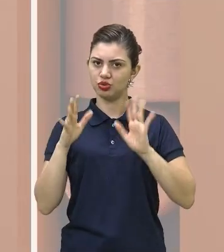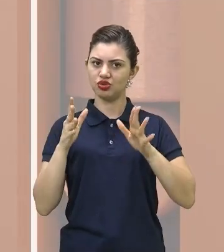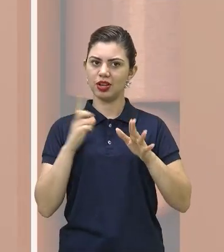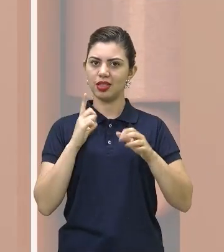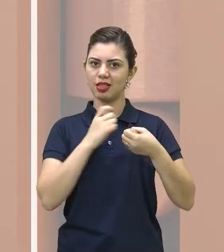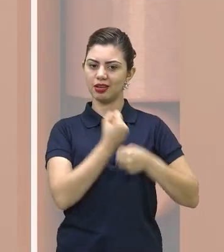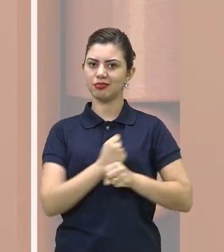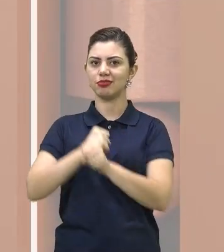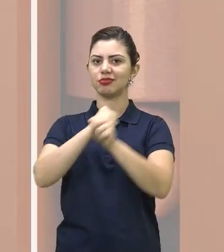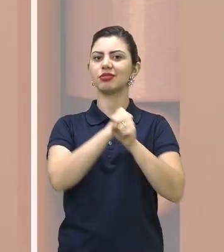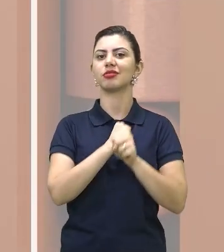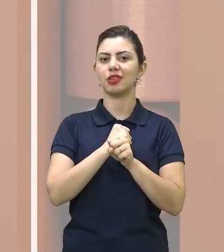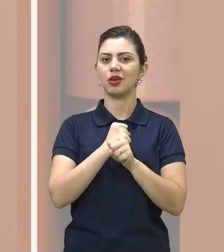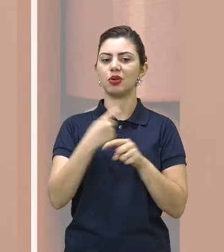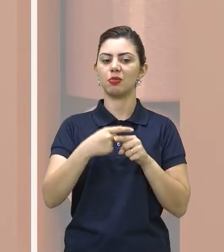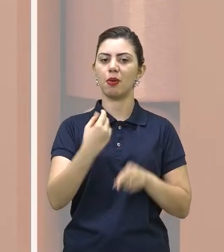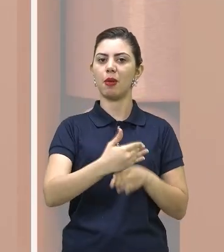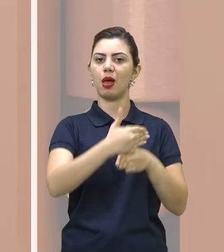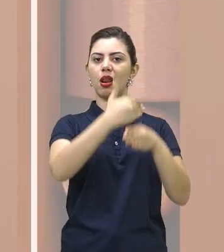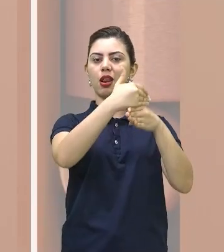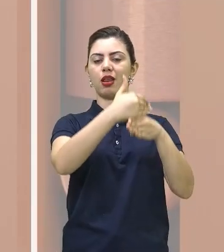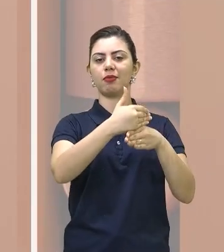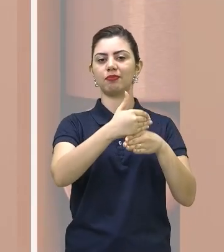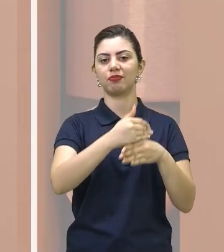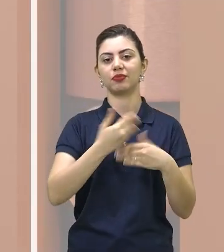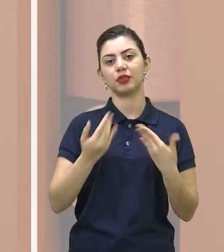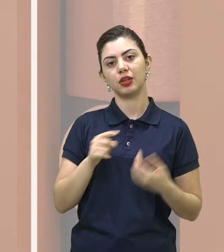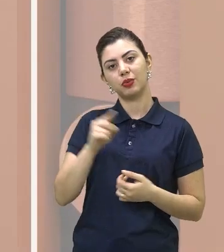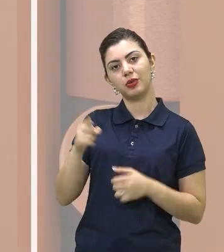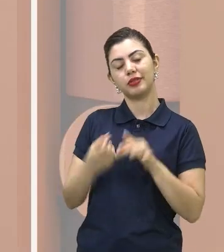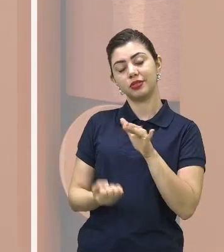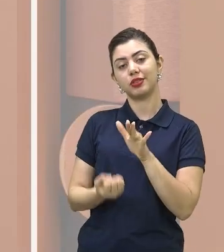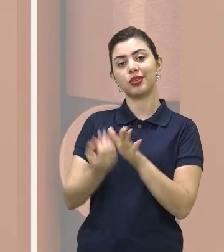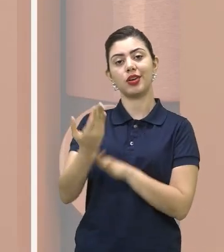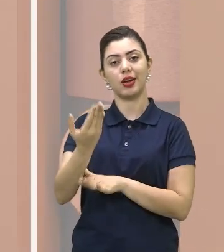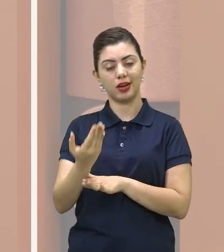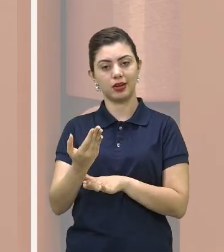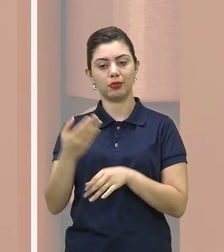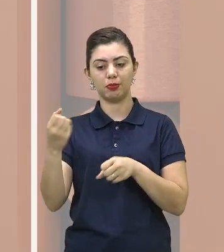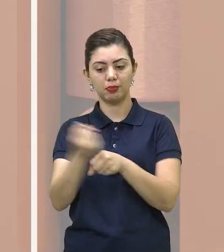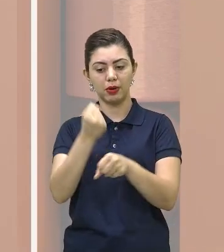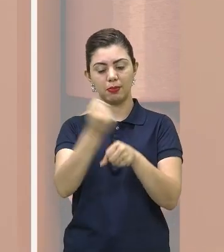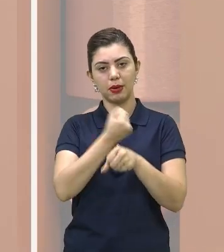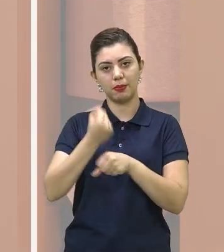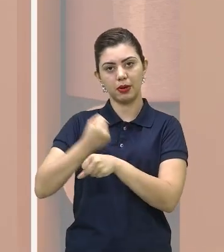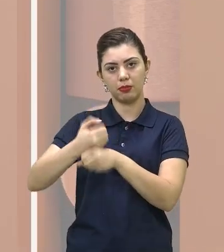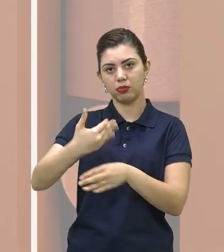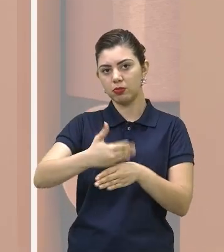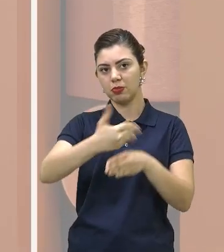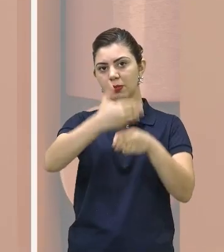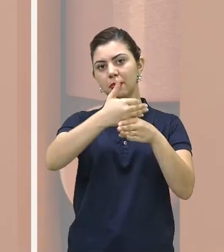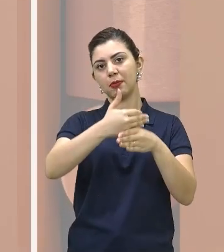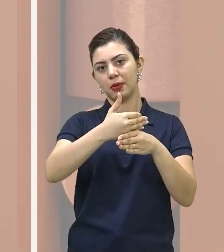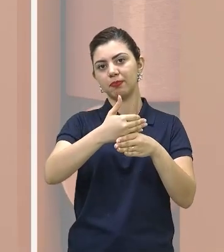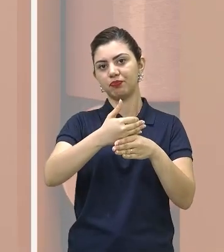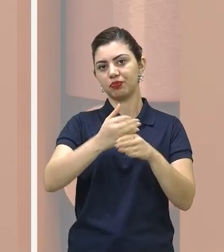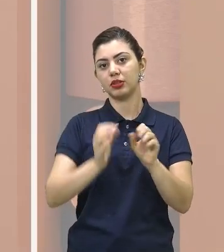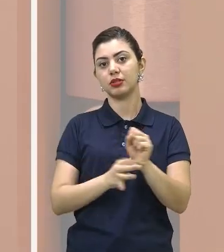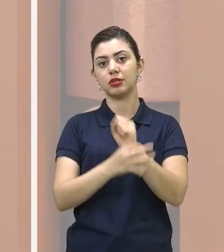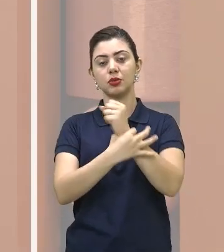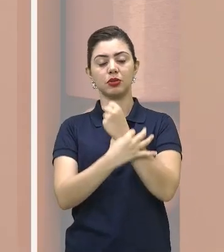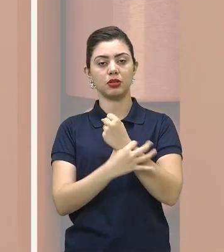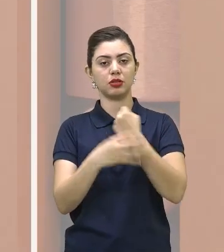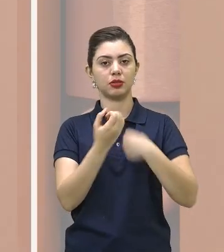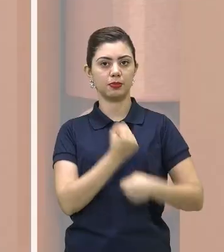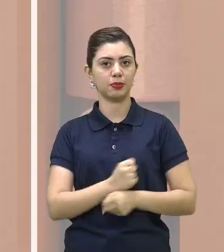certo? Então há essa parte então do forte que é fundado aí pelos franceses. Agora para quê? Para tentar